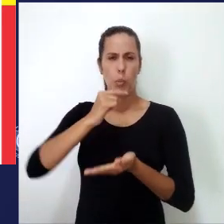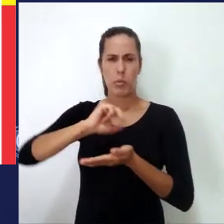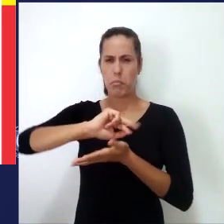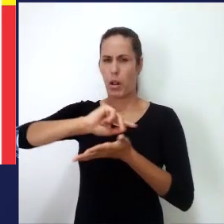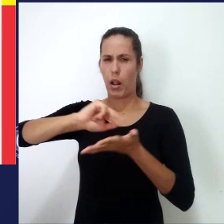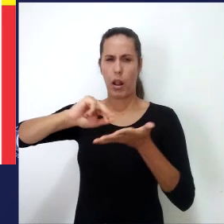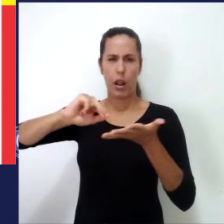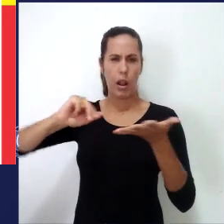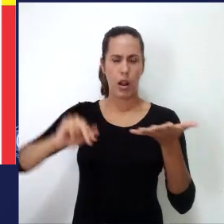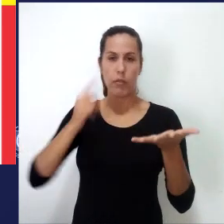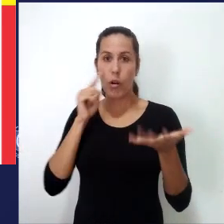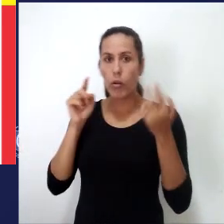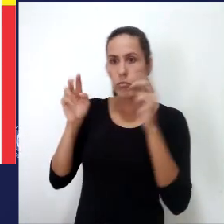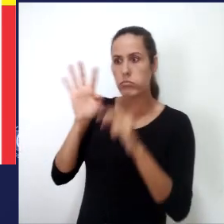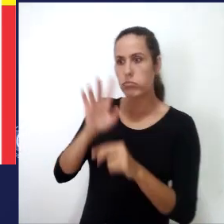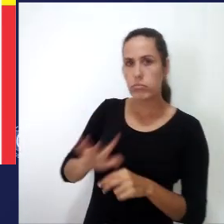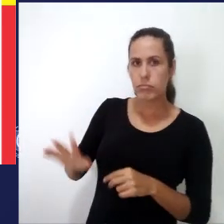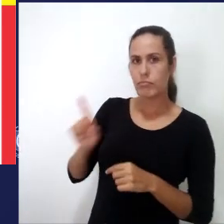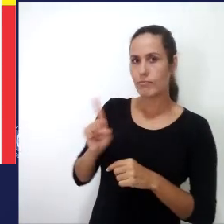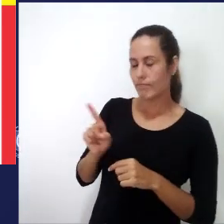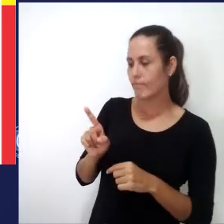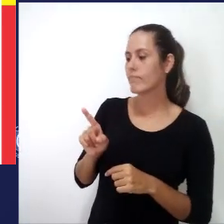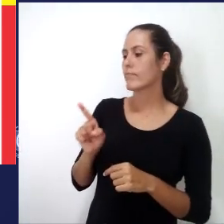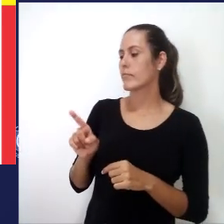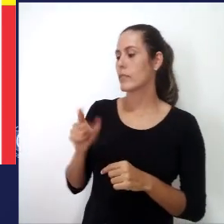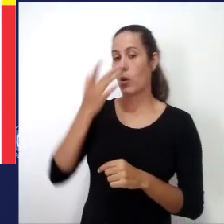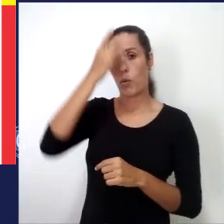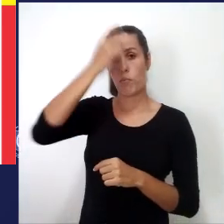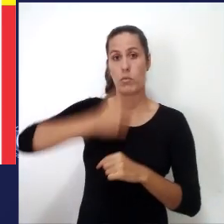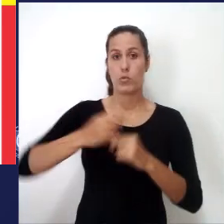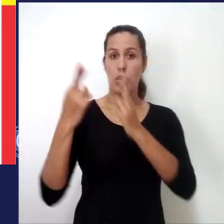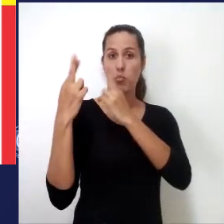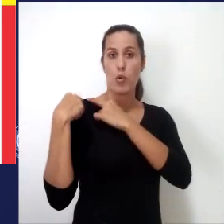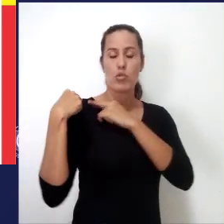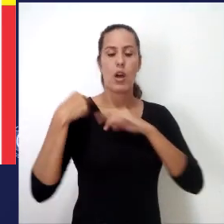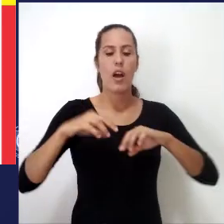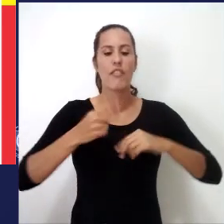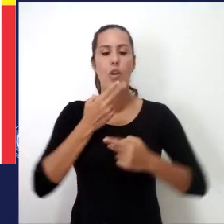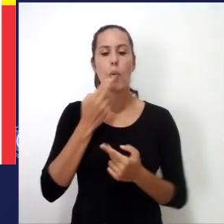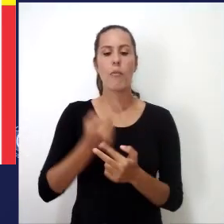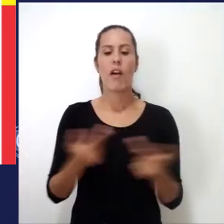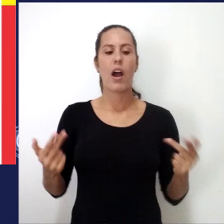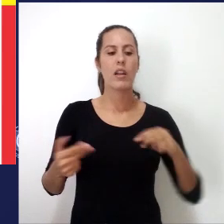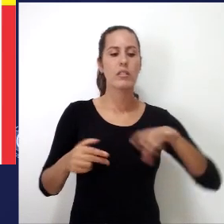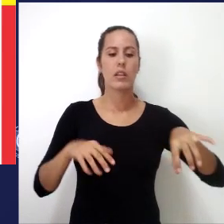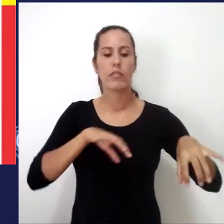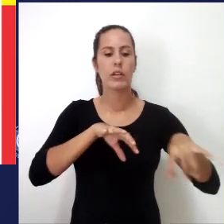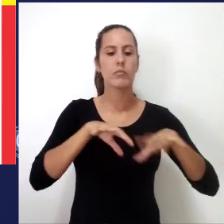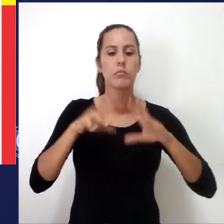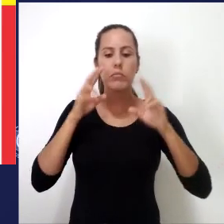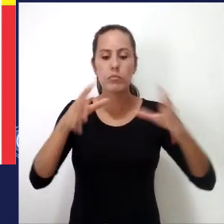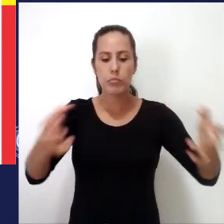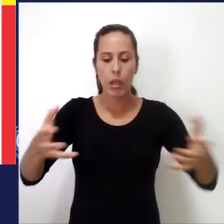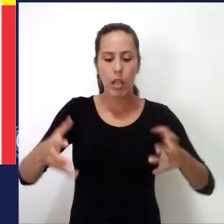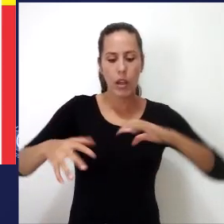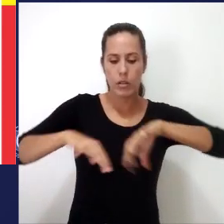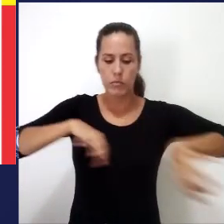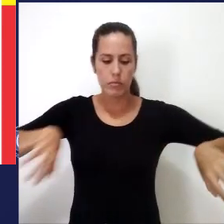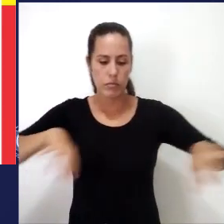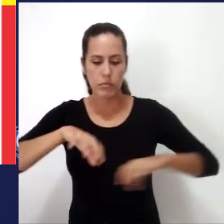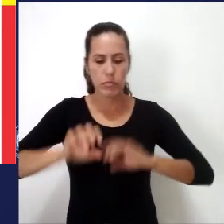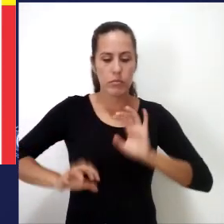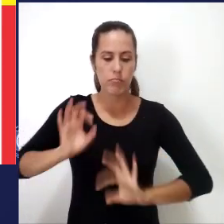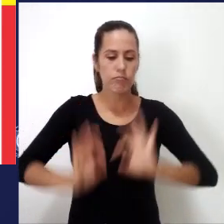vários comprimidos. Né? Existe um técnico que está ali fazendo a separação desses comprimidos. E cada comprimido que